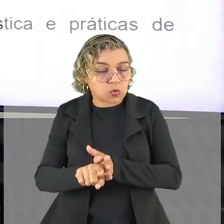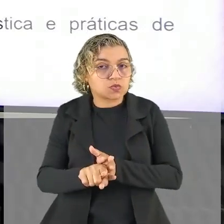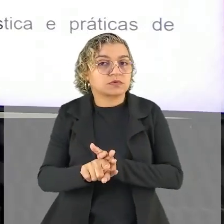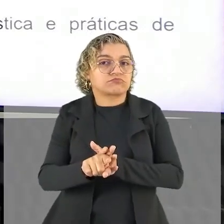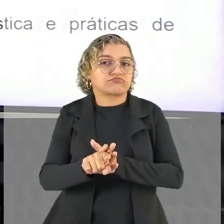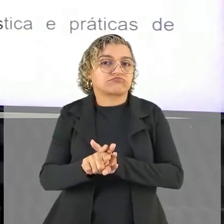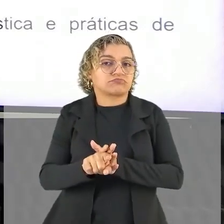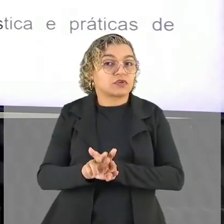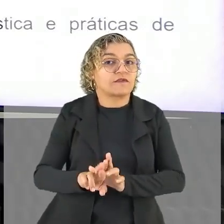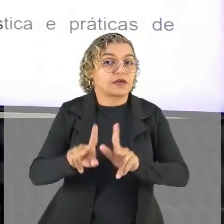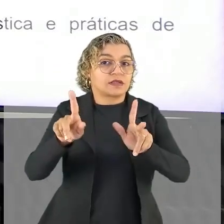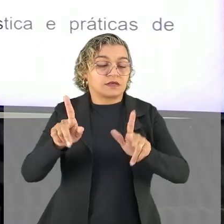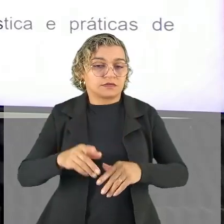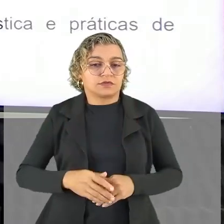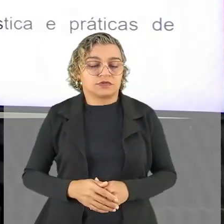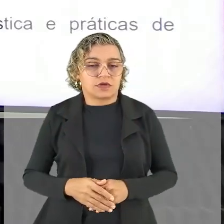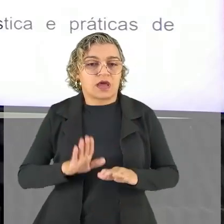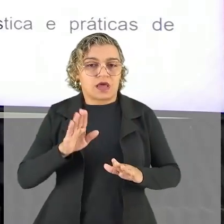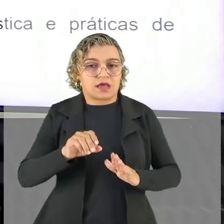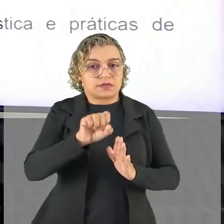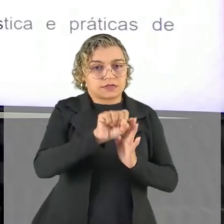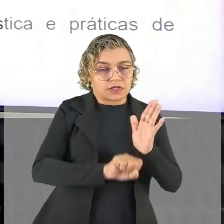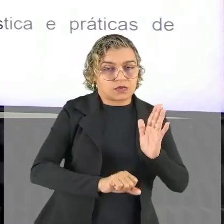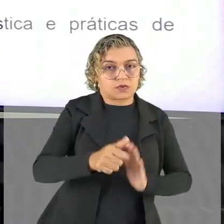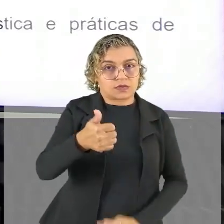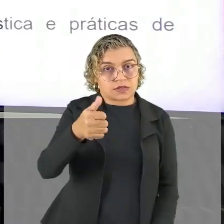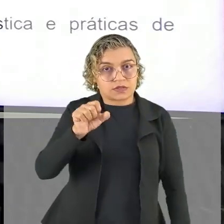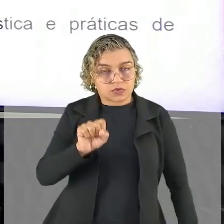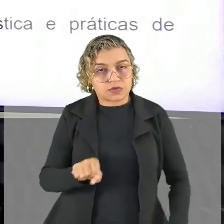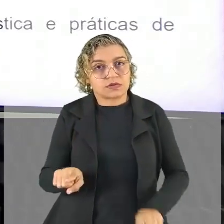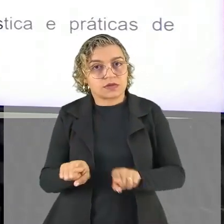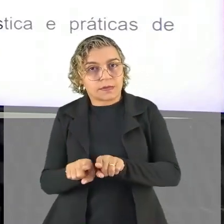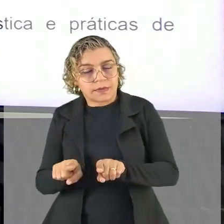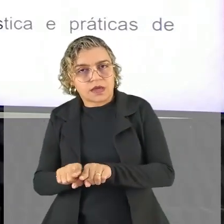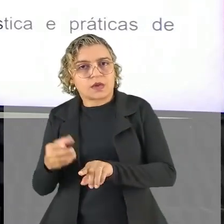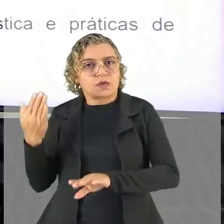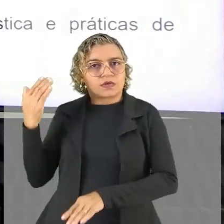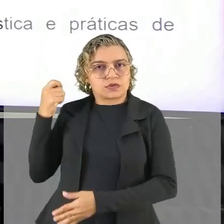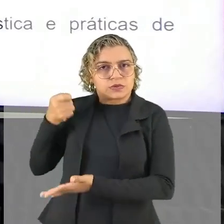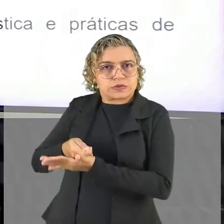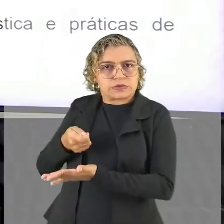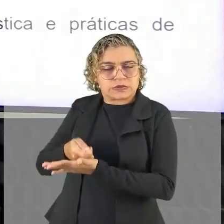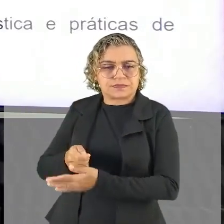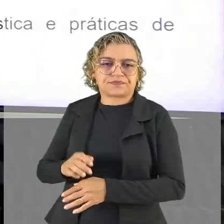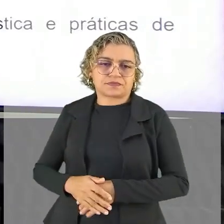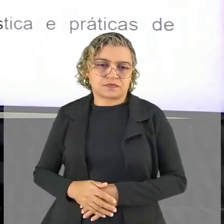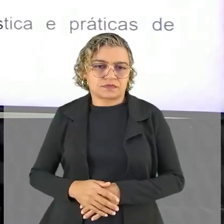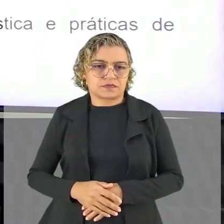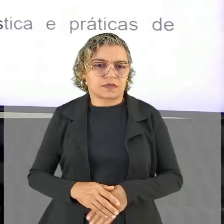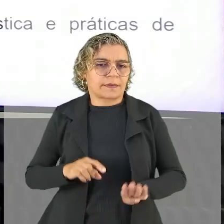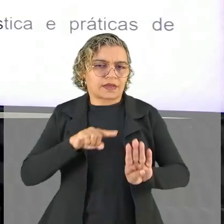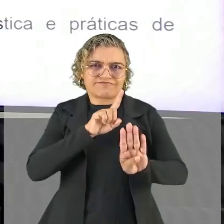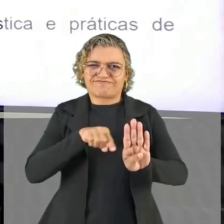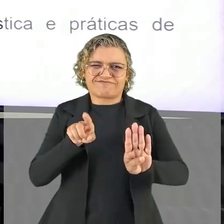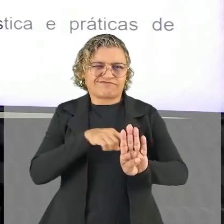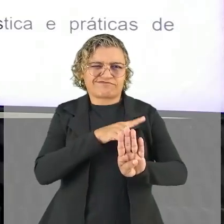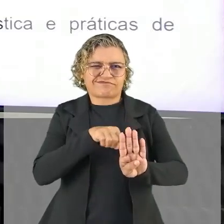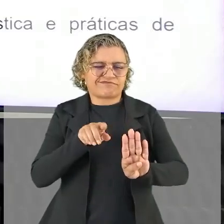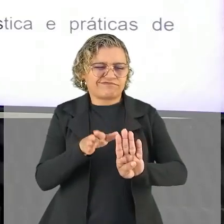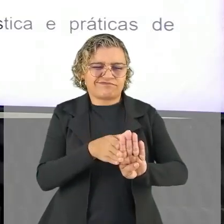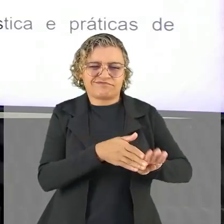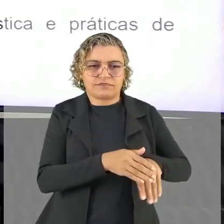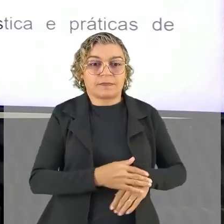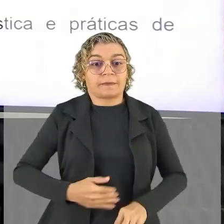paralelo entre o século XVIII e esse antigo regime. Então a gente pode descartar também a letra B. Vamos à letra